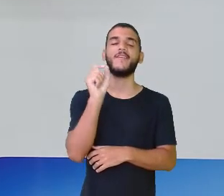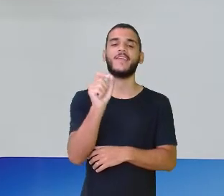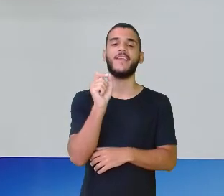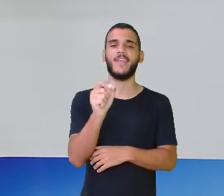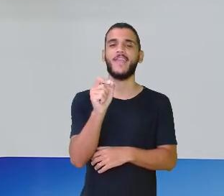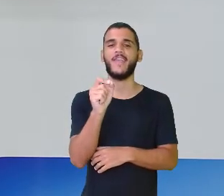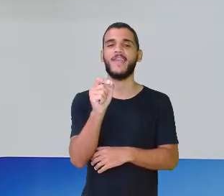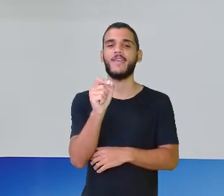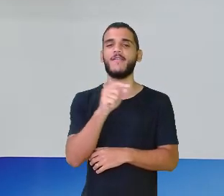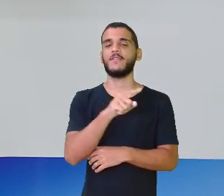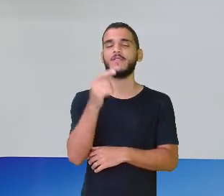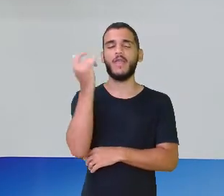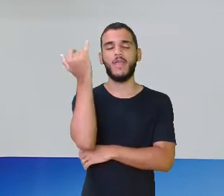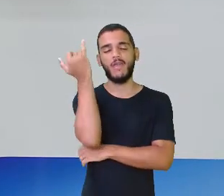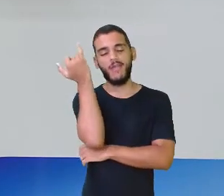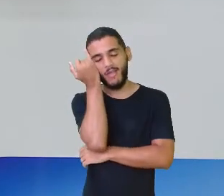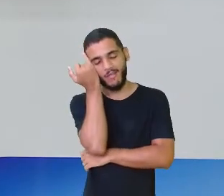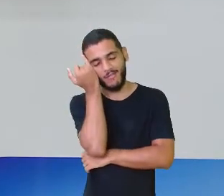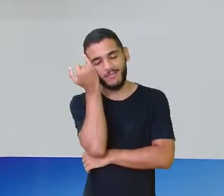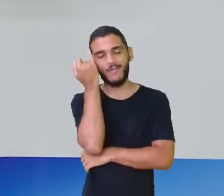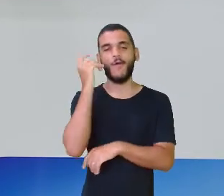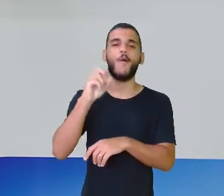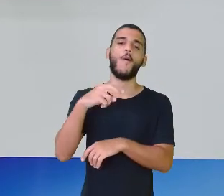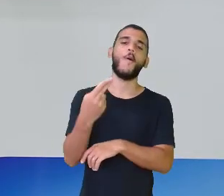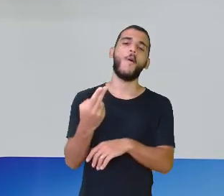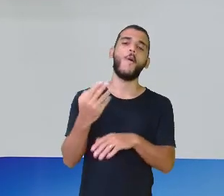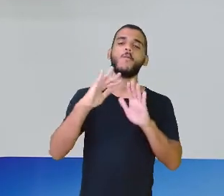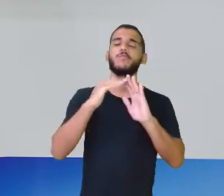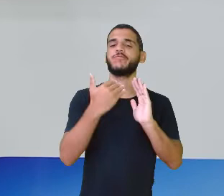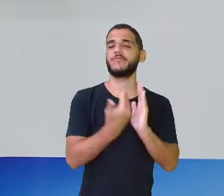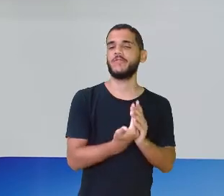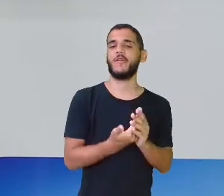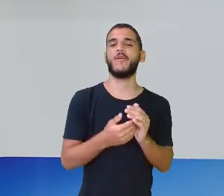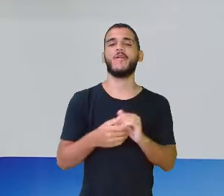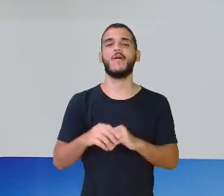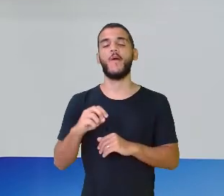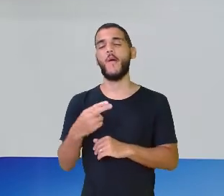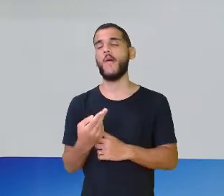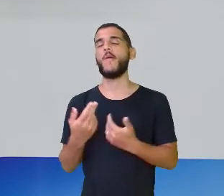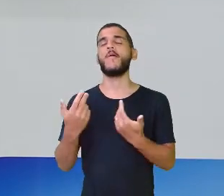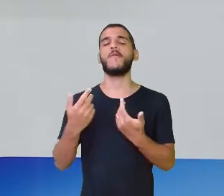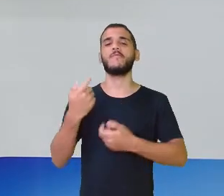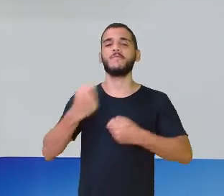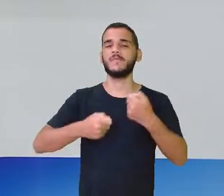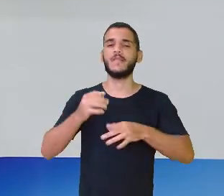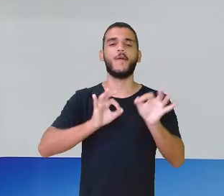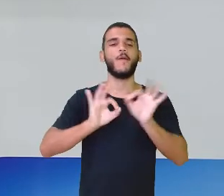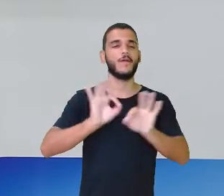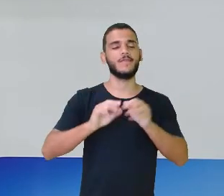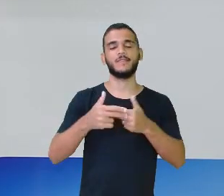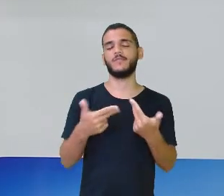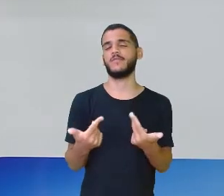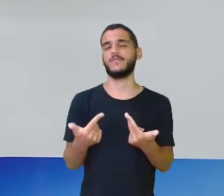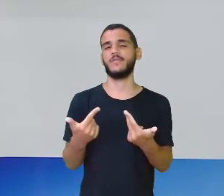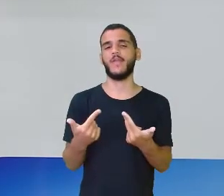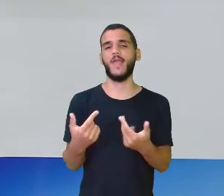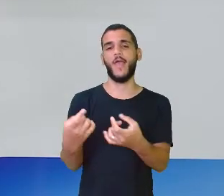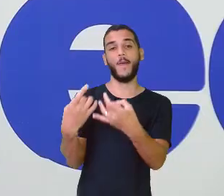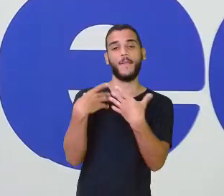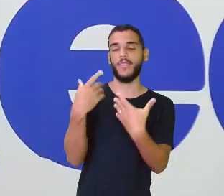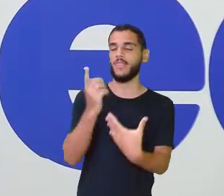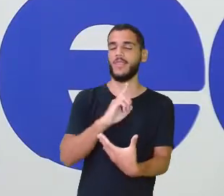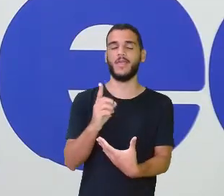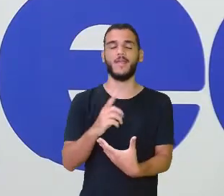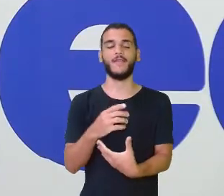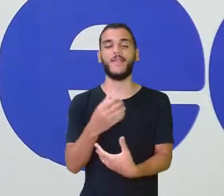que estão meio preguiçosos, ou estão na escola, ou precisaram resolver alguma coisa. Não me abandona, gente. Chegou um bom